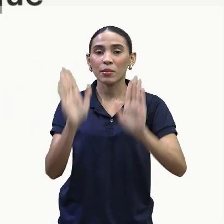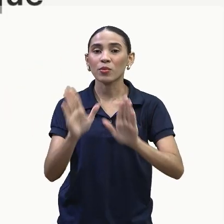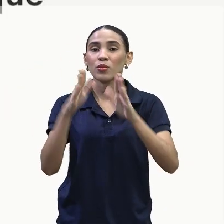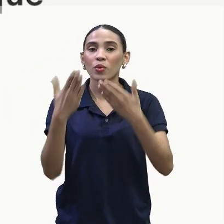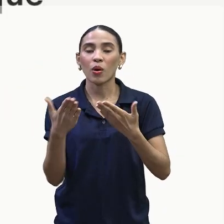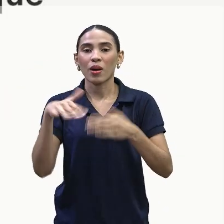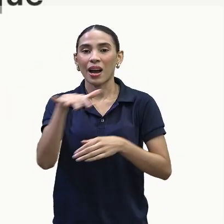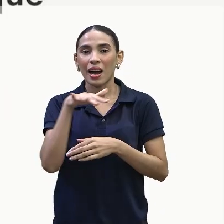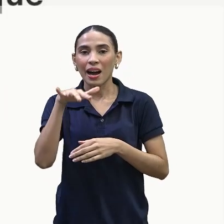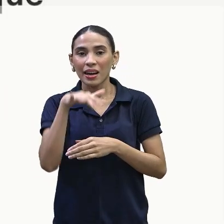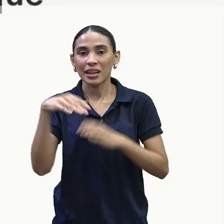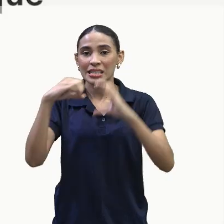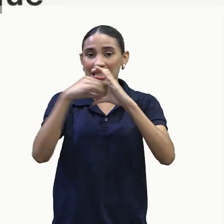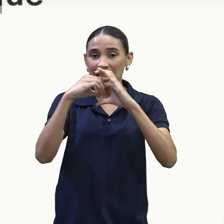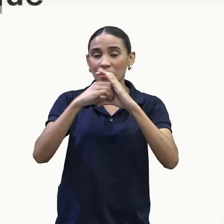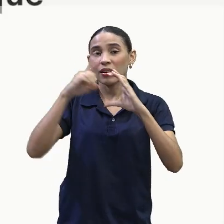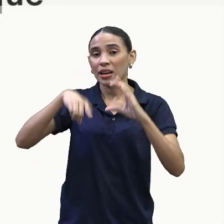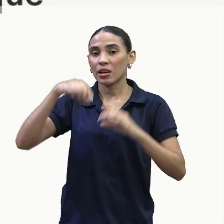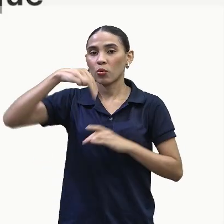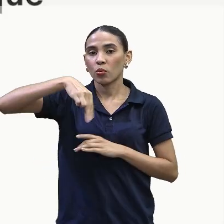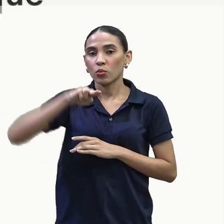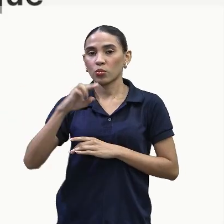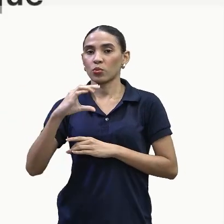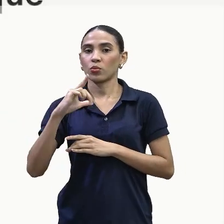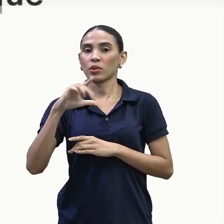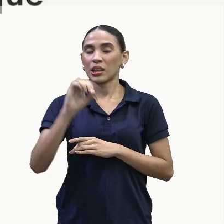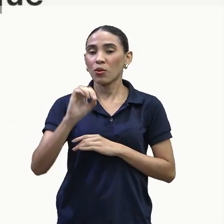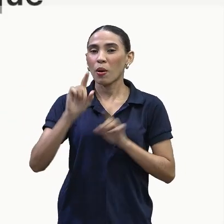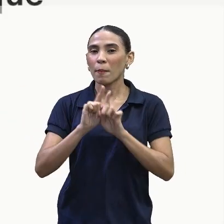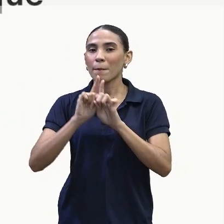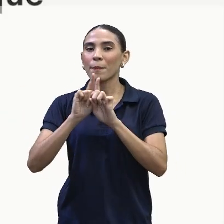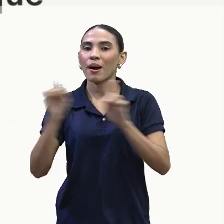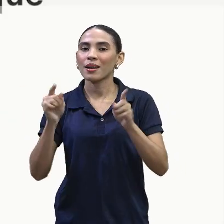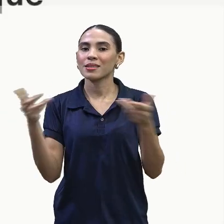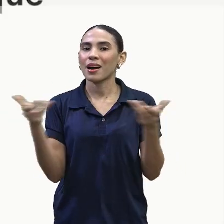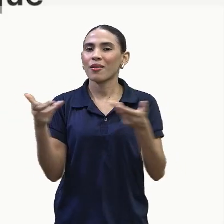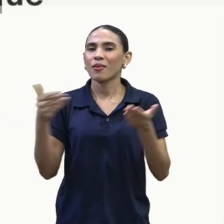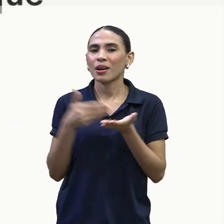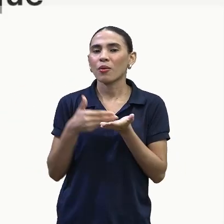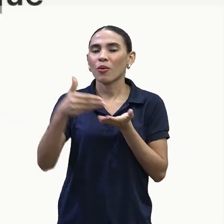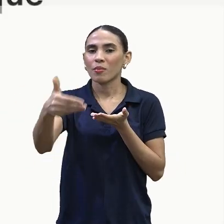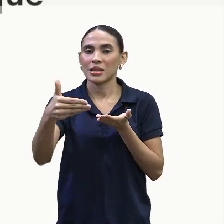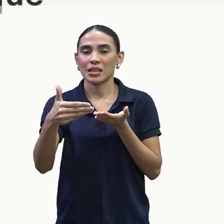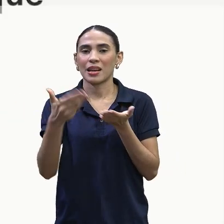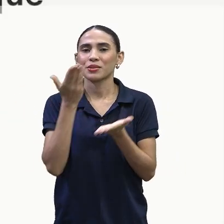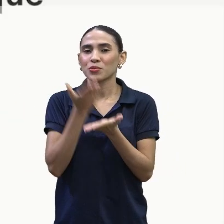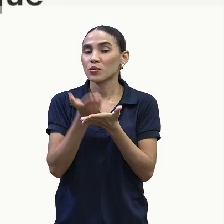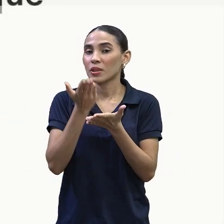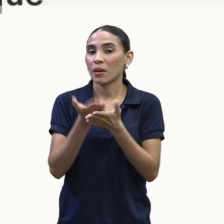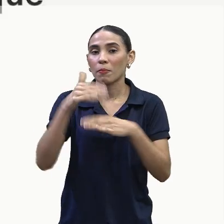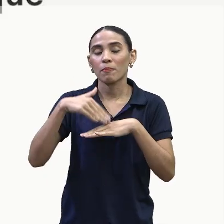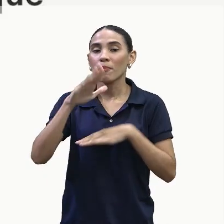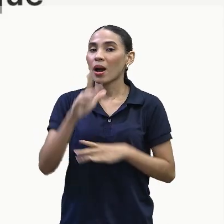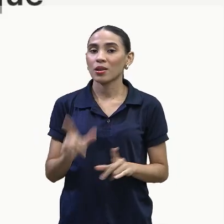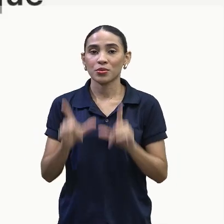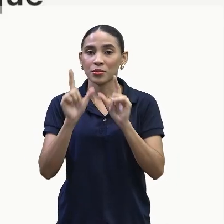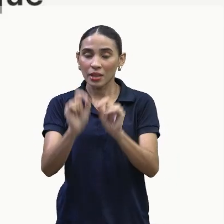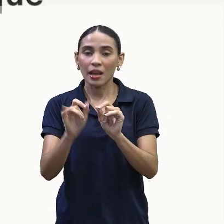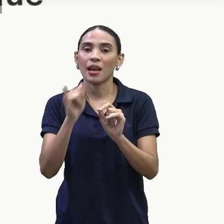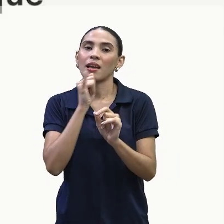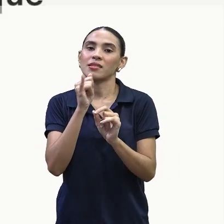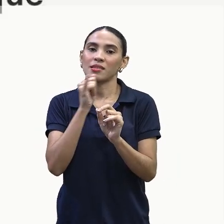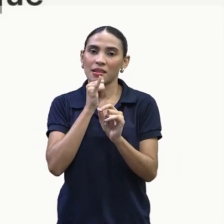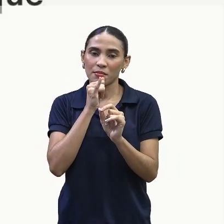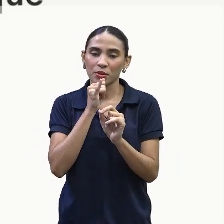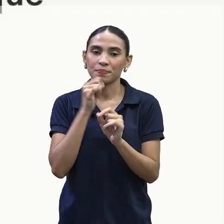célula que é o núcleo. E agora nós vamos começar a nos aprofundar um pouco mais sobre essa